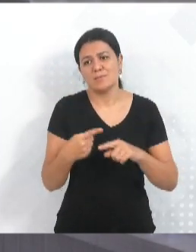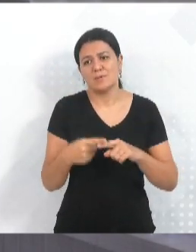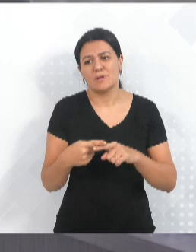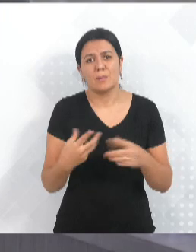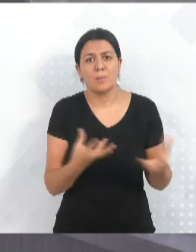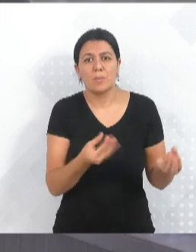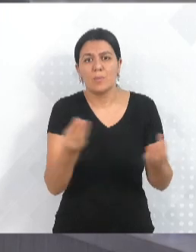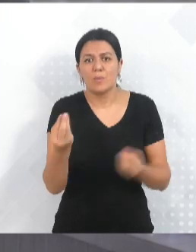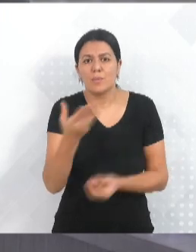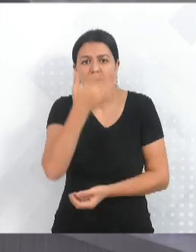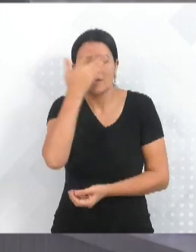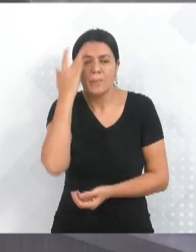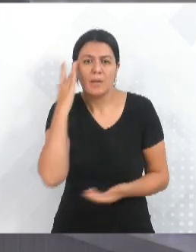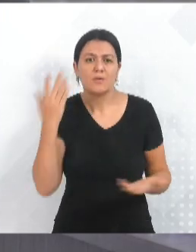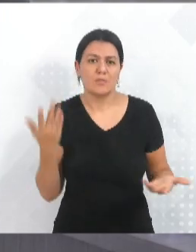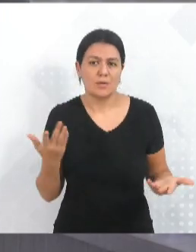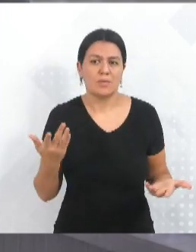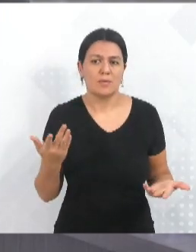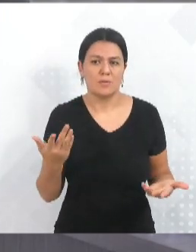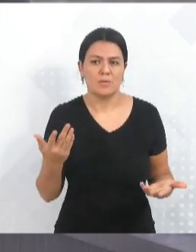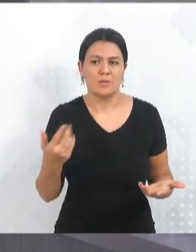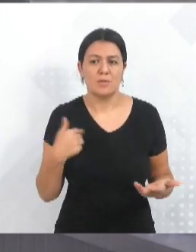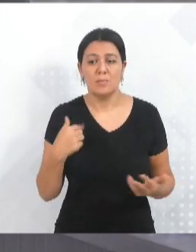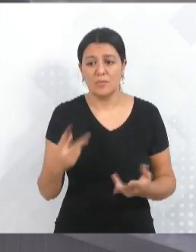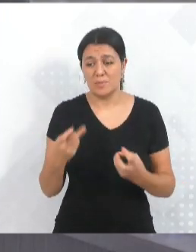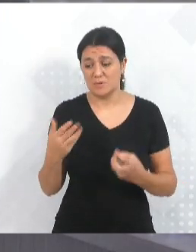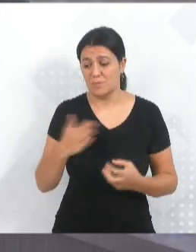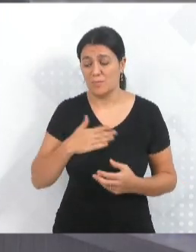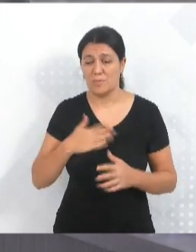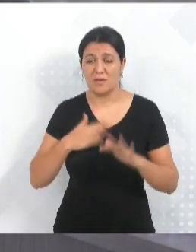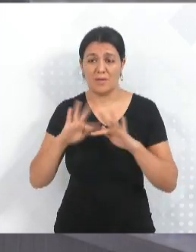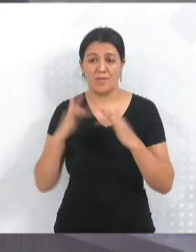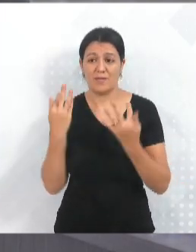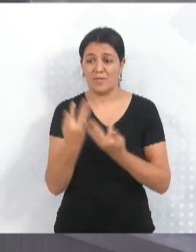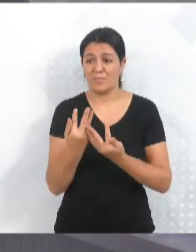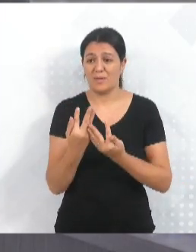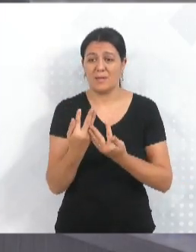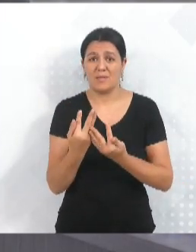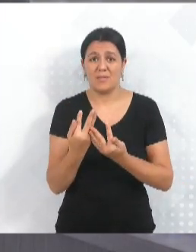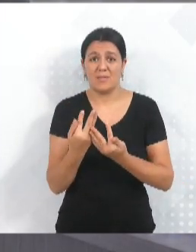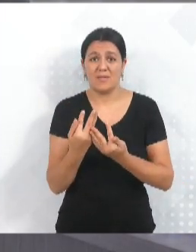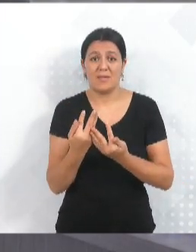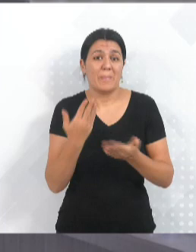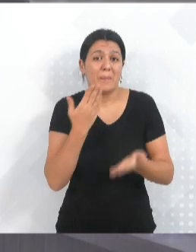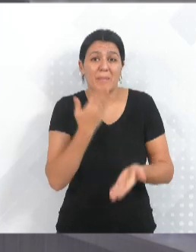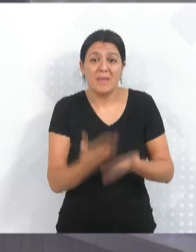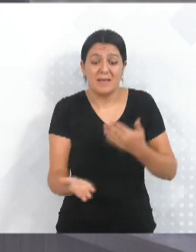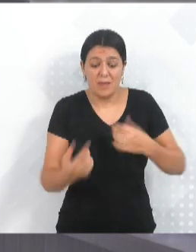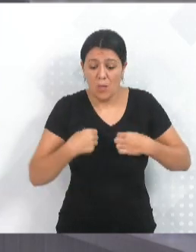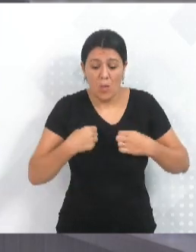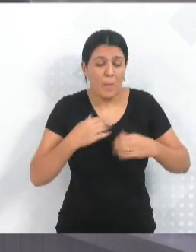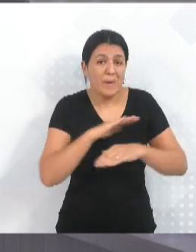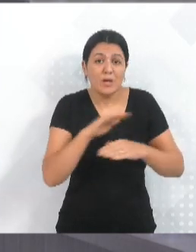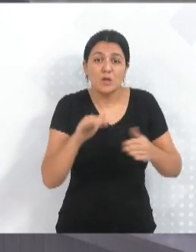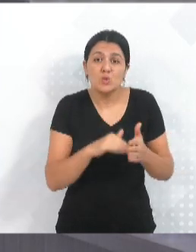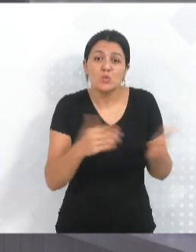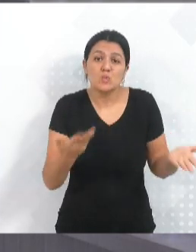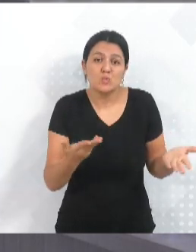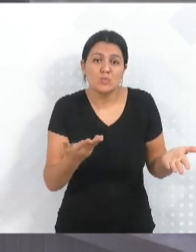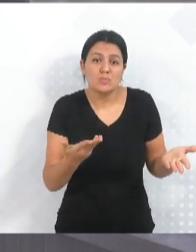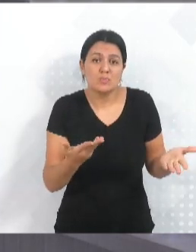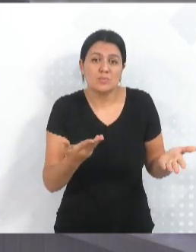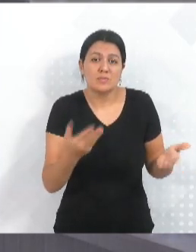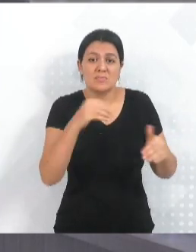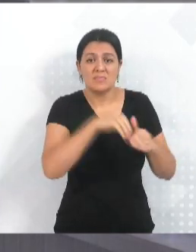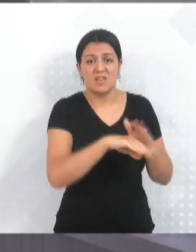pessoas assim como né eu vejo ali meus familiares que saíram só com a roupa do corpo Nem deu tempo sabe então é algo também que a gente